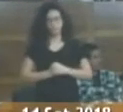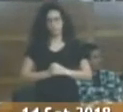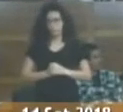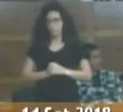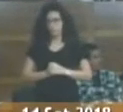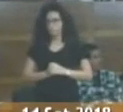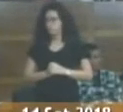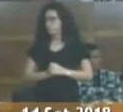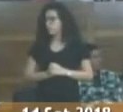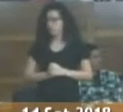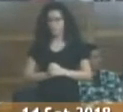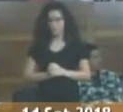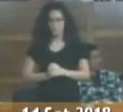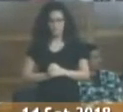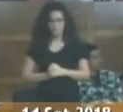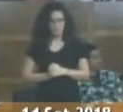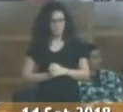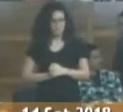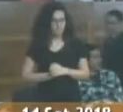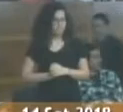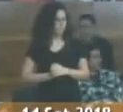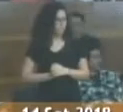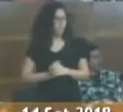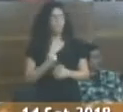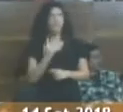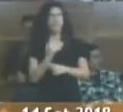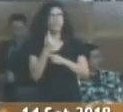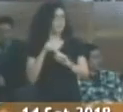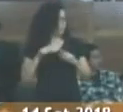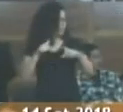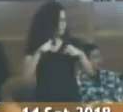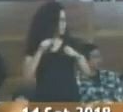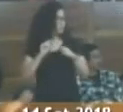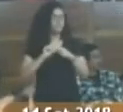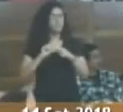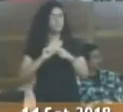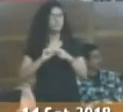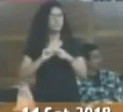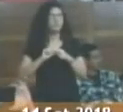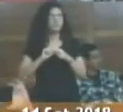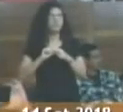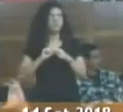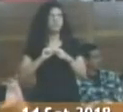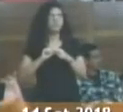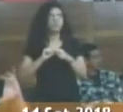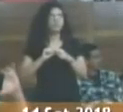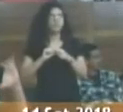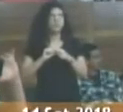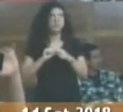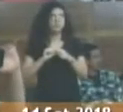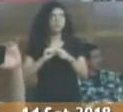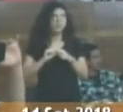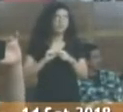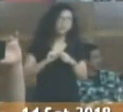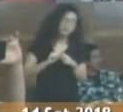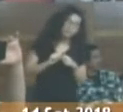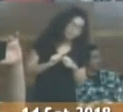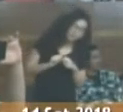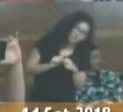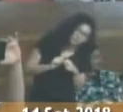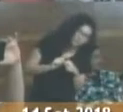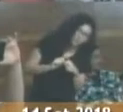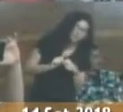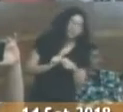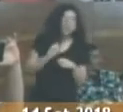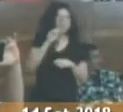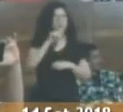E uma das coisas que a gente fez e continua fazendo é o Instituto de Ecodesenvolvimento da